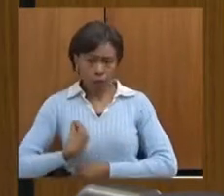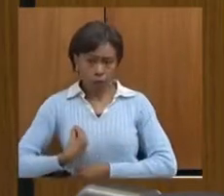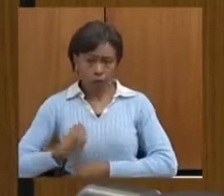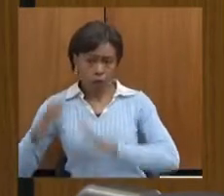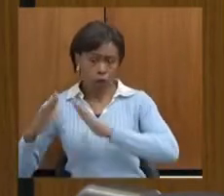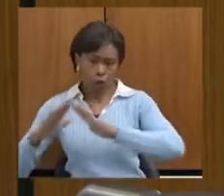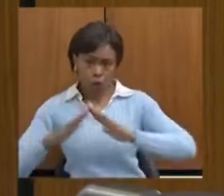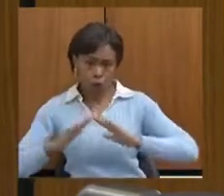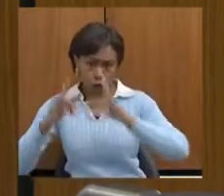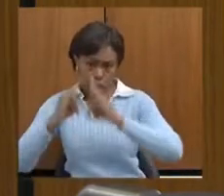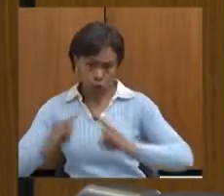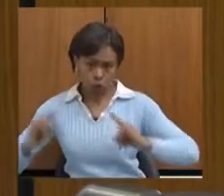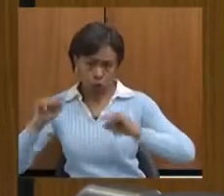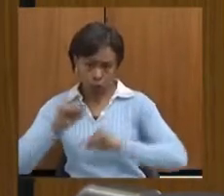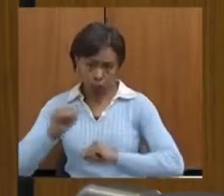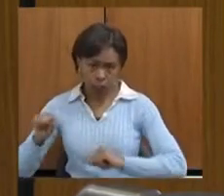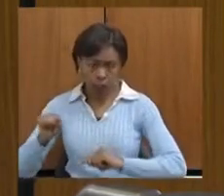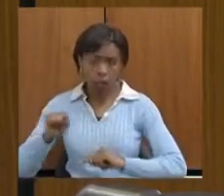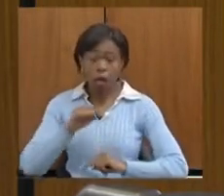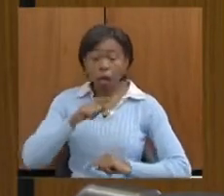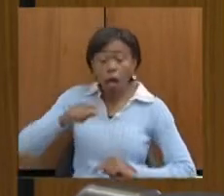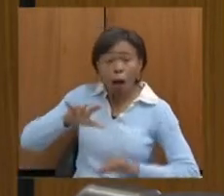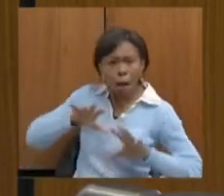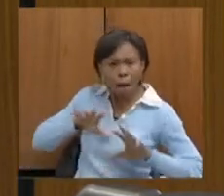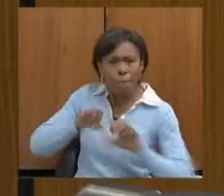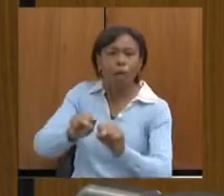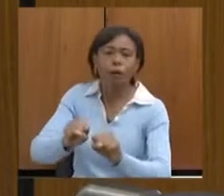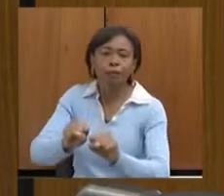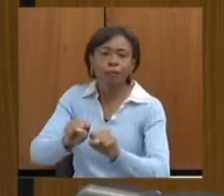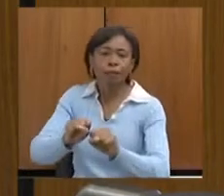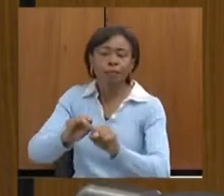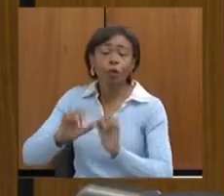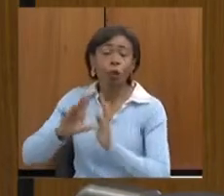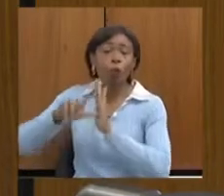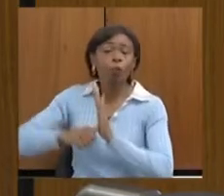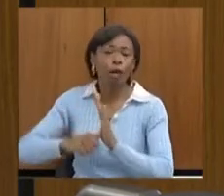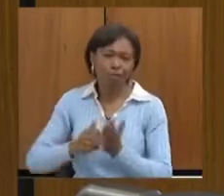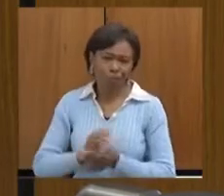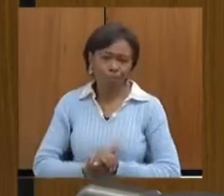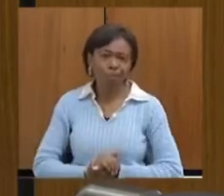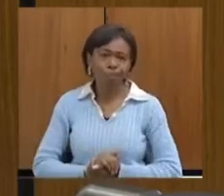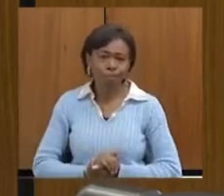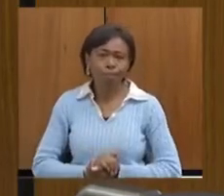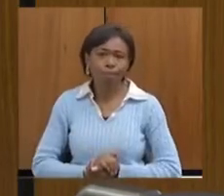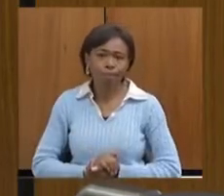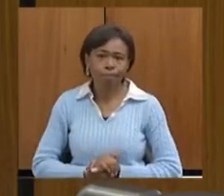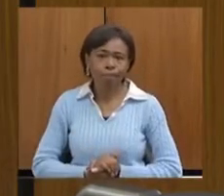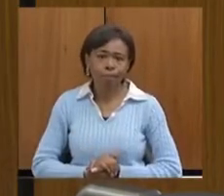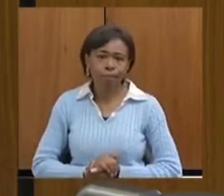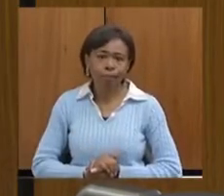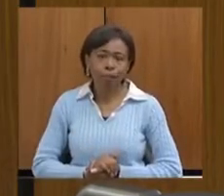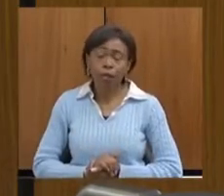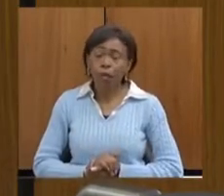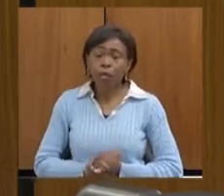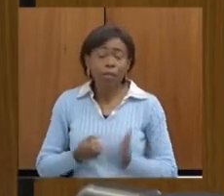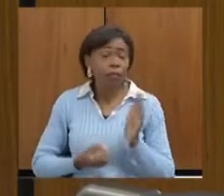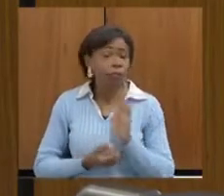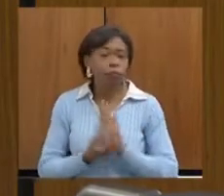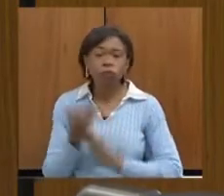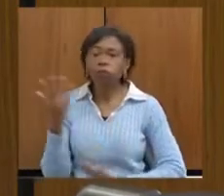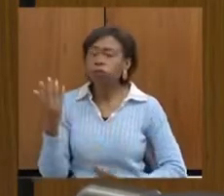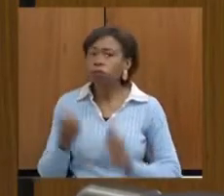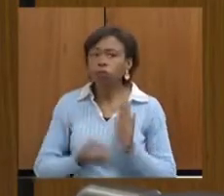né É foram tomados na e Roubados né bom e muita das vezes